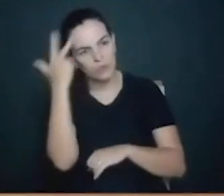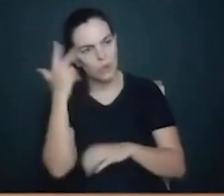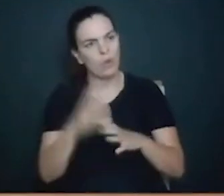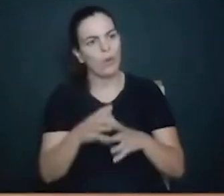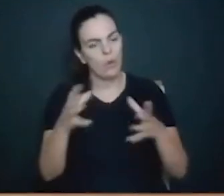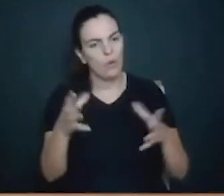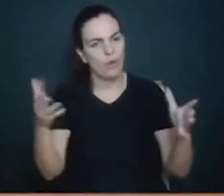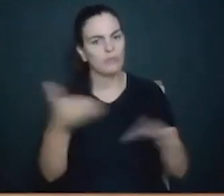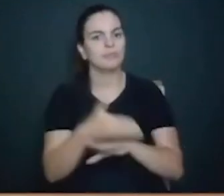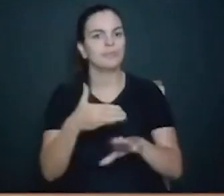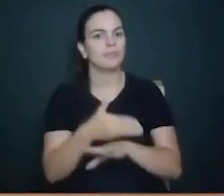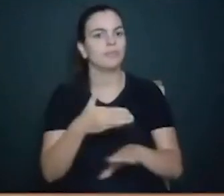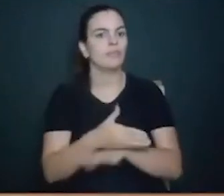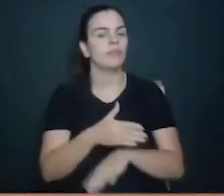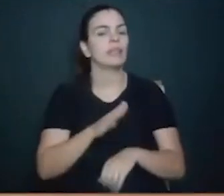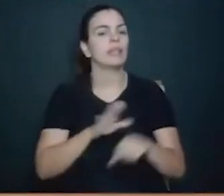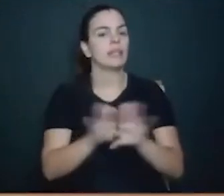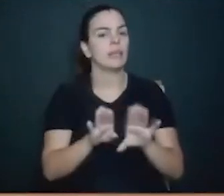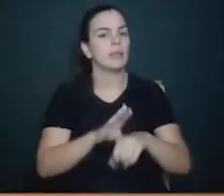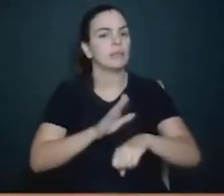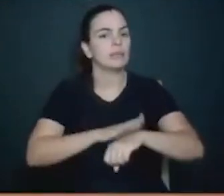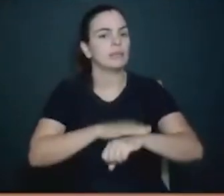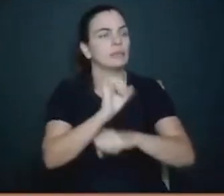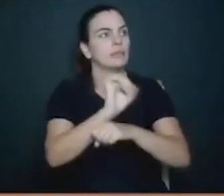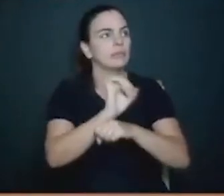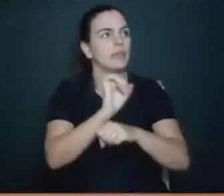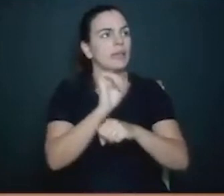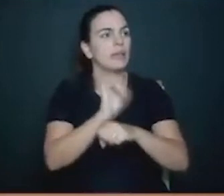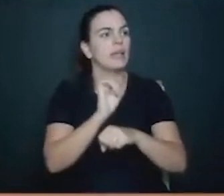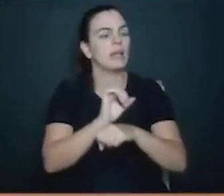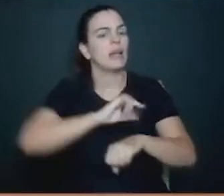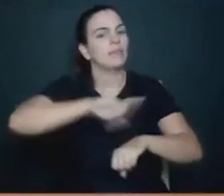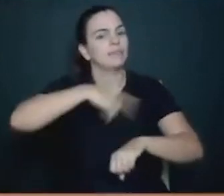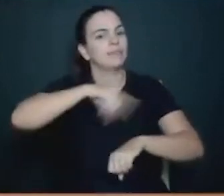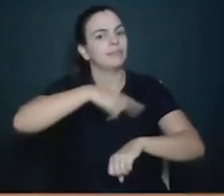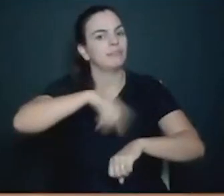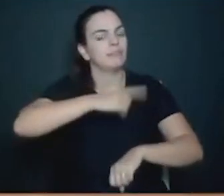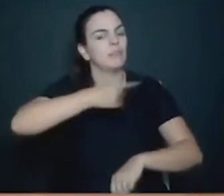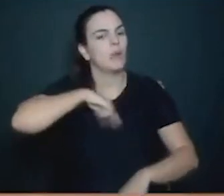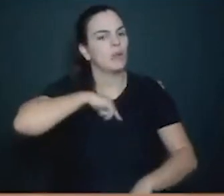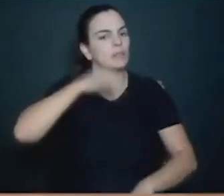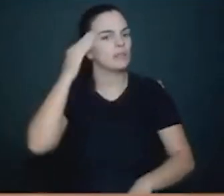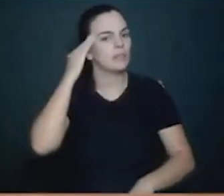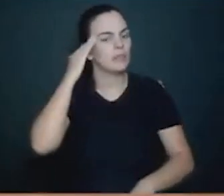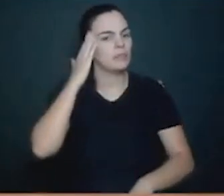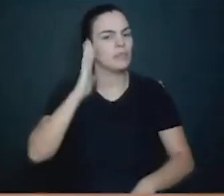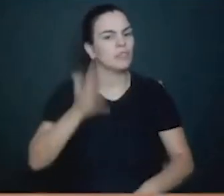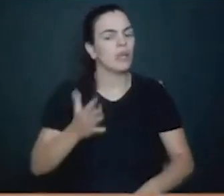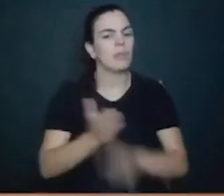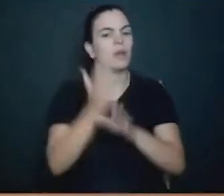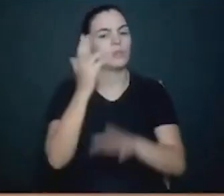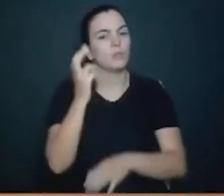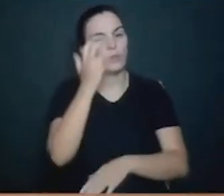um tempo de espera maior, a gente sabe, por até culturalmente, a gente